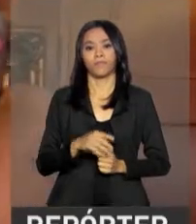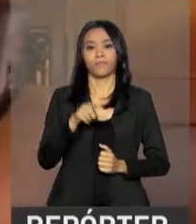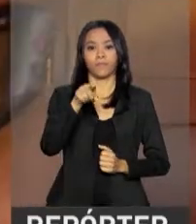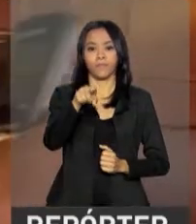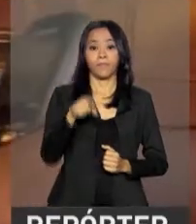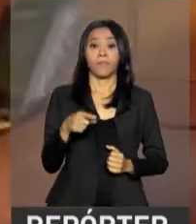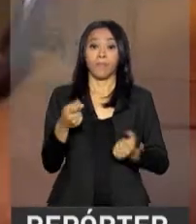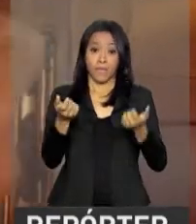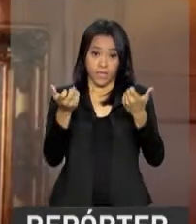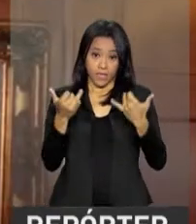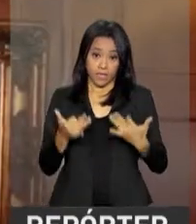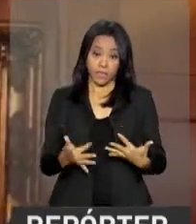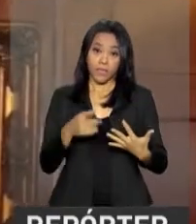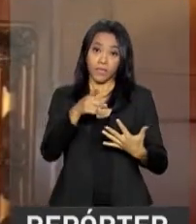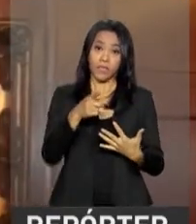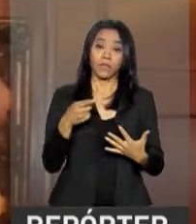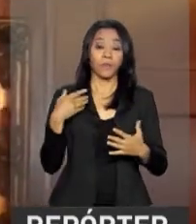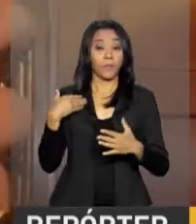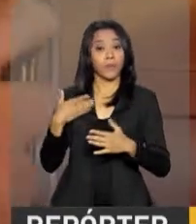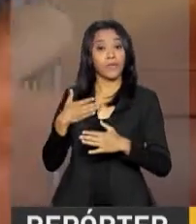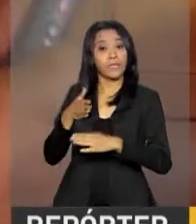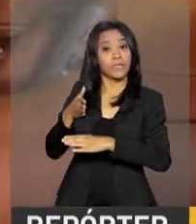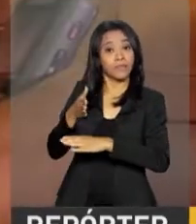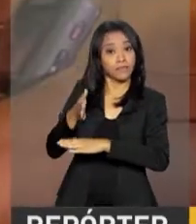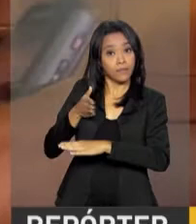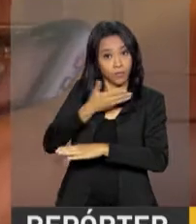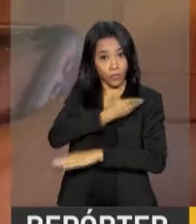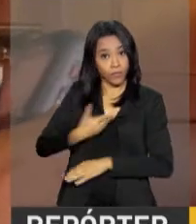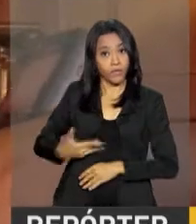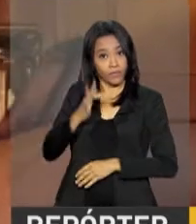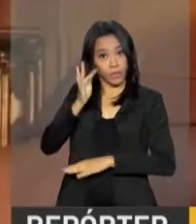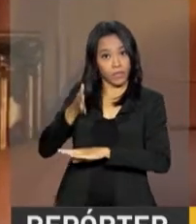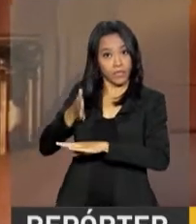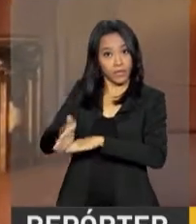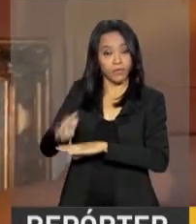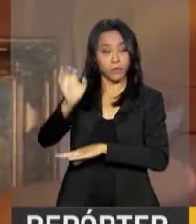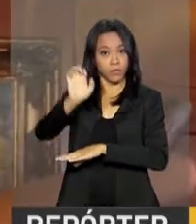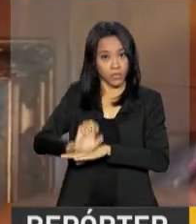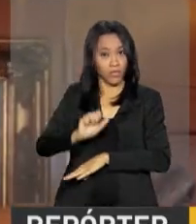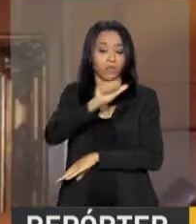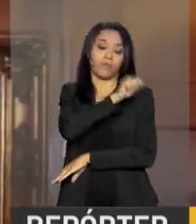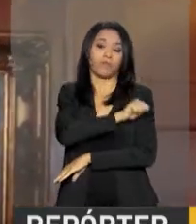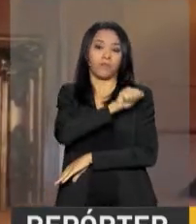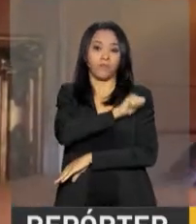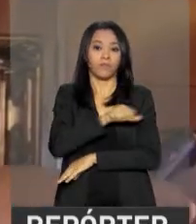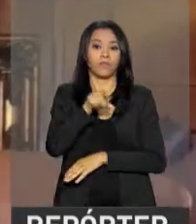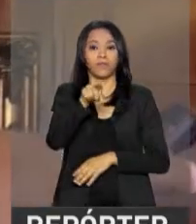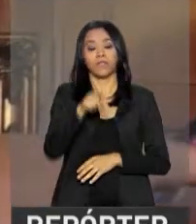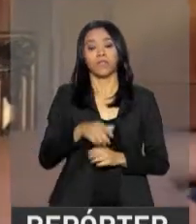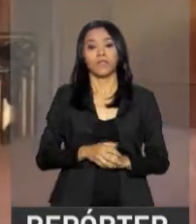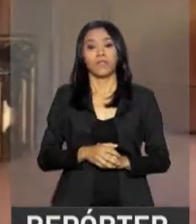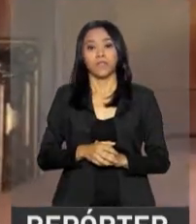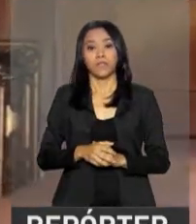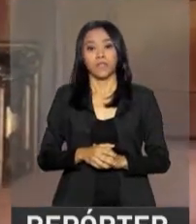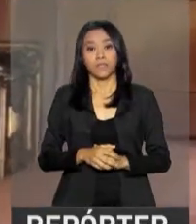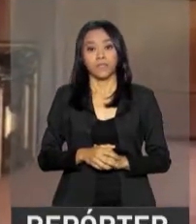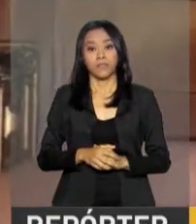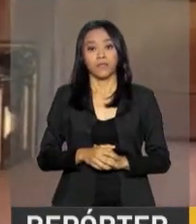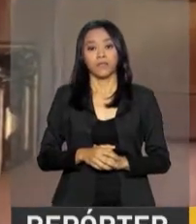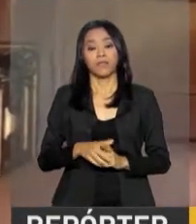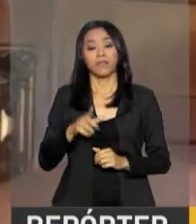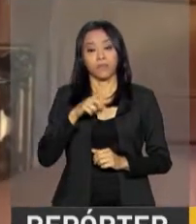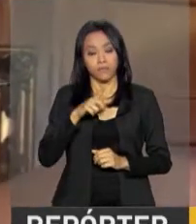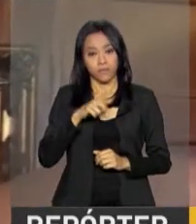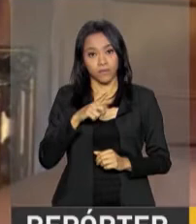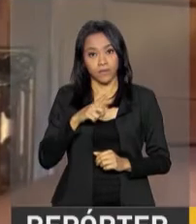decreto de intervenção federal muitas pessoas disseram vão surgir em todos os anos administrativo tributário disciplinar